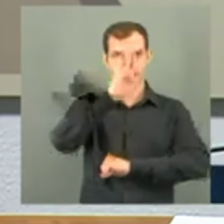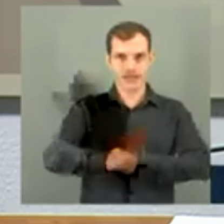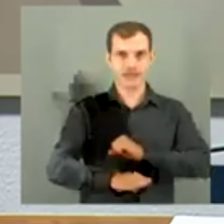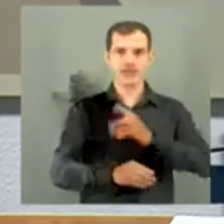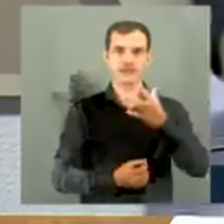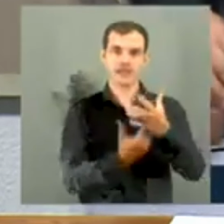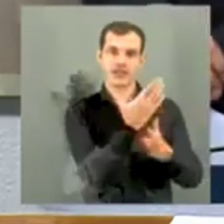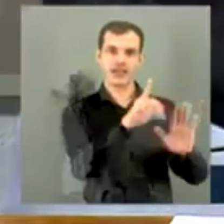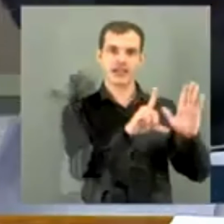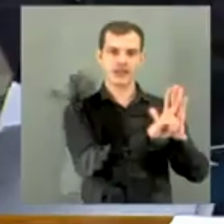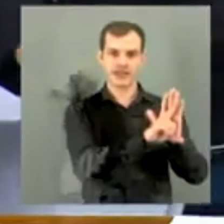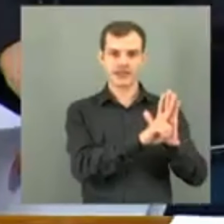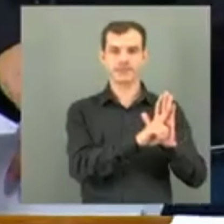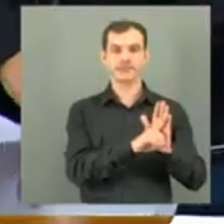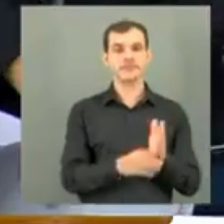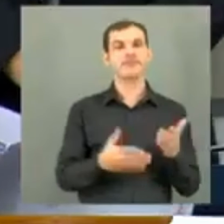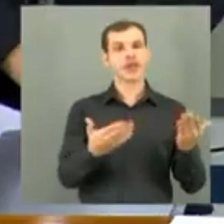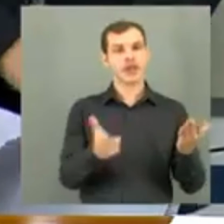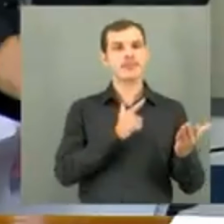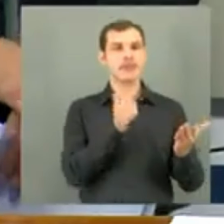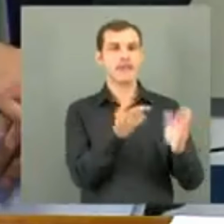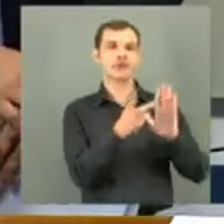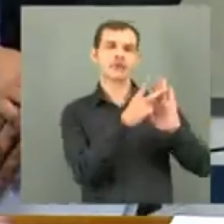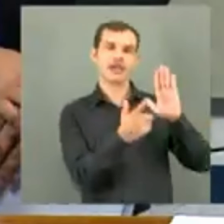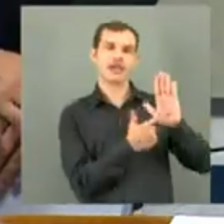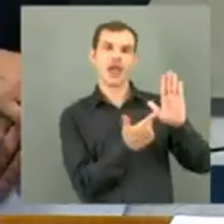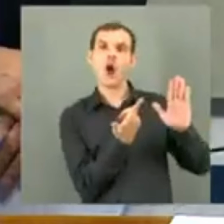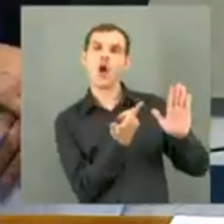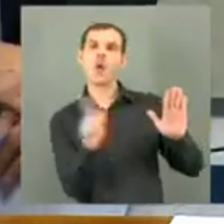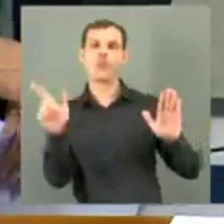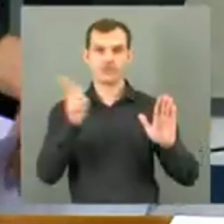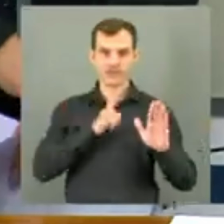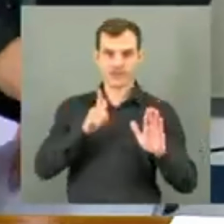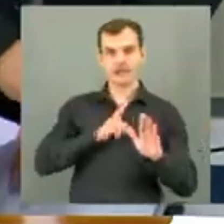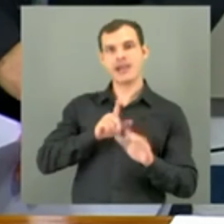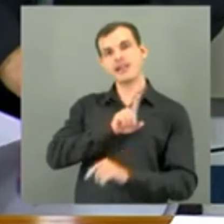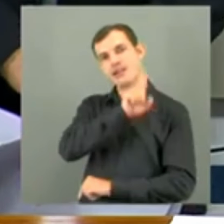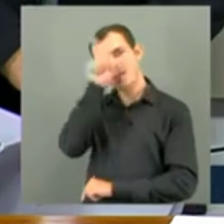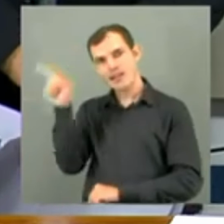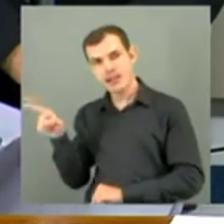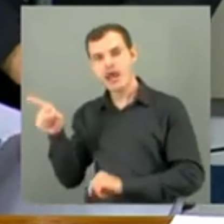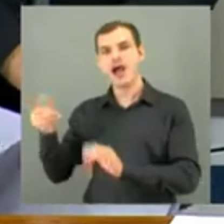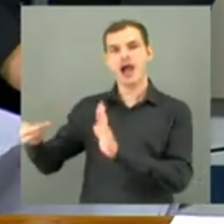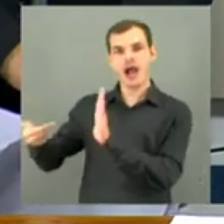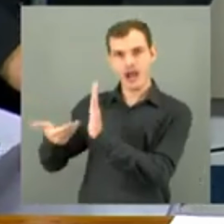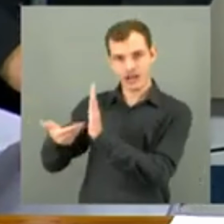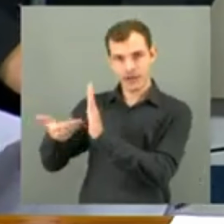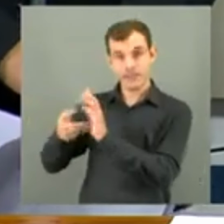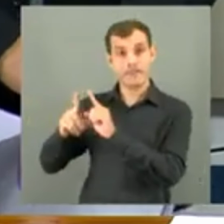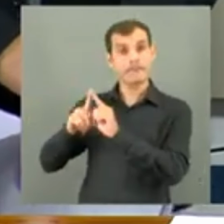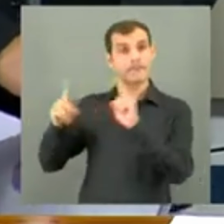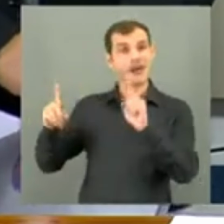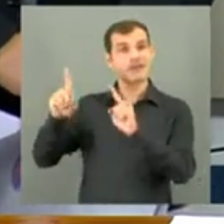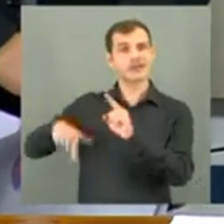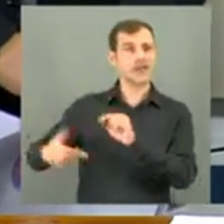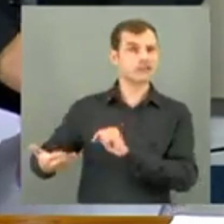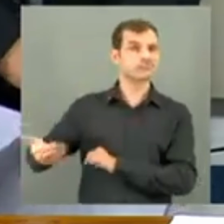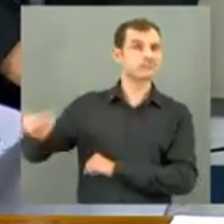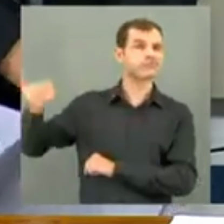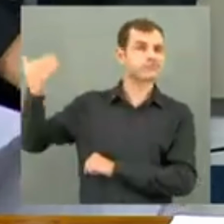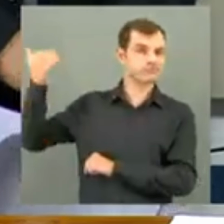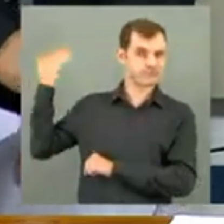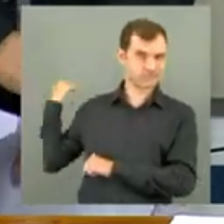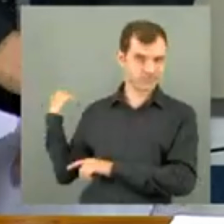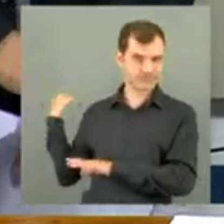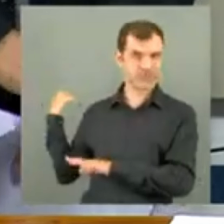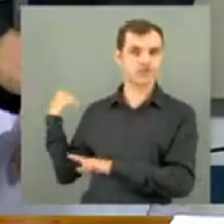sobre o tema em tramitação lá na Câmara dos Deputados, mas eles são anteriores à publicação